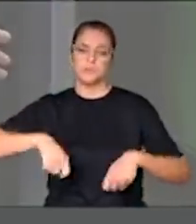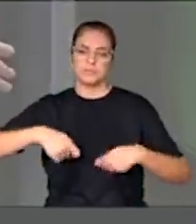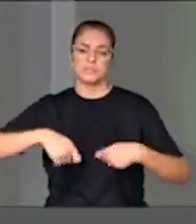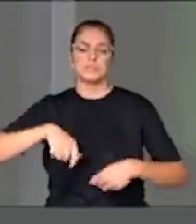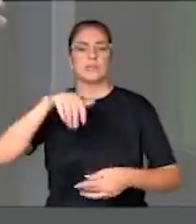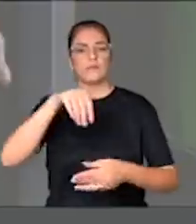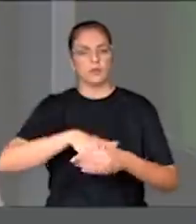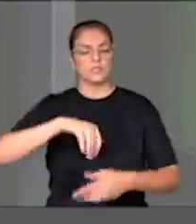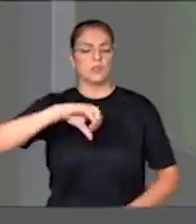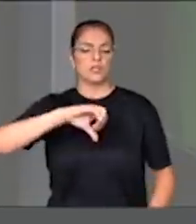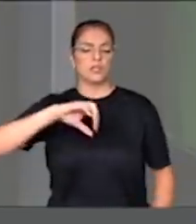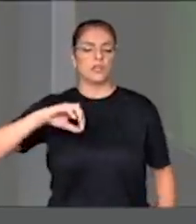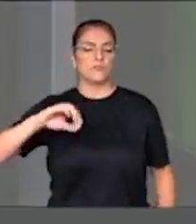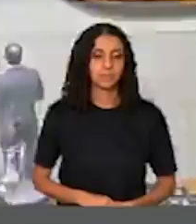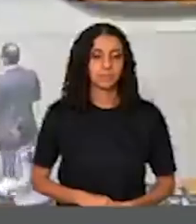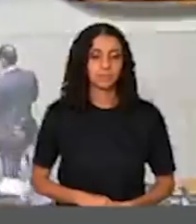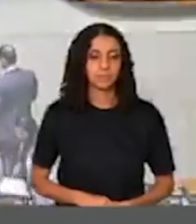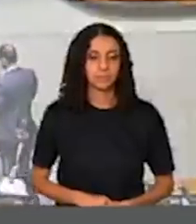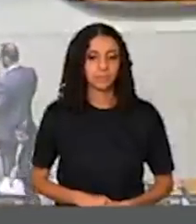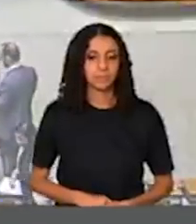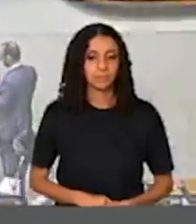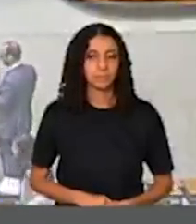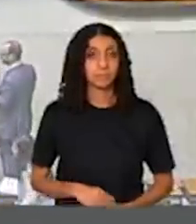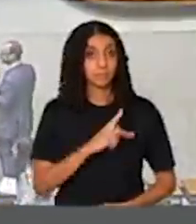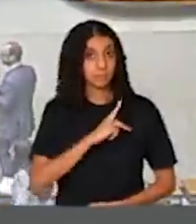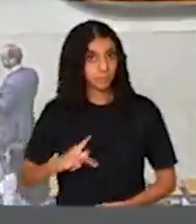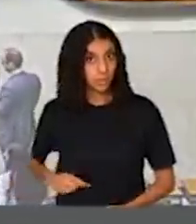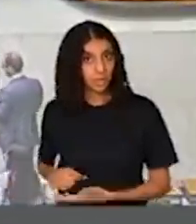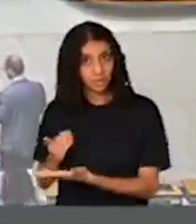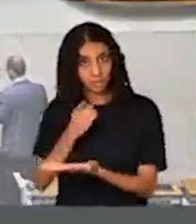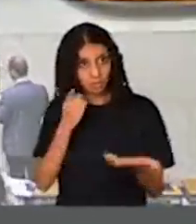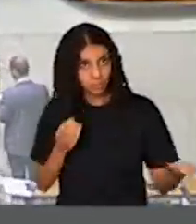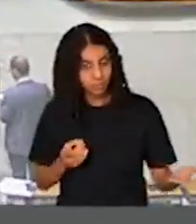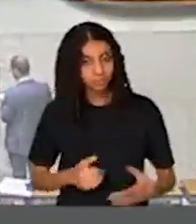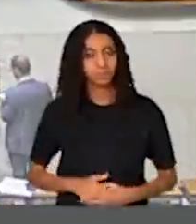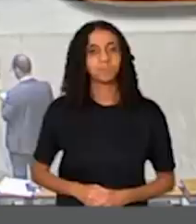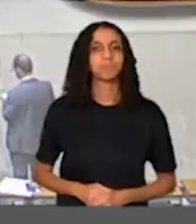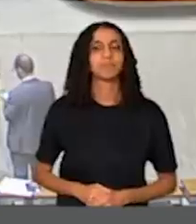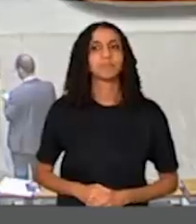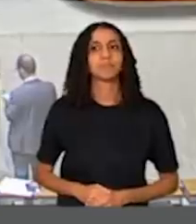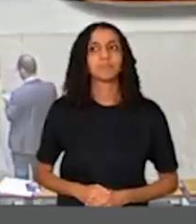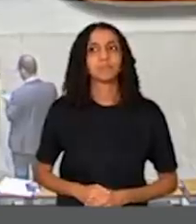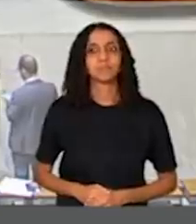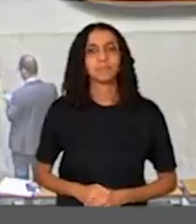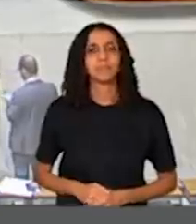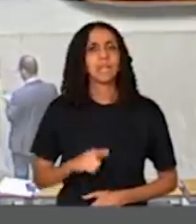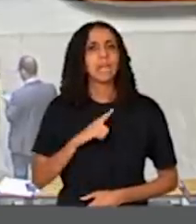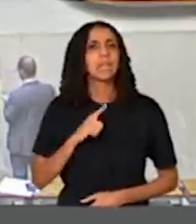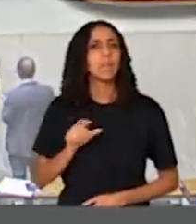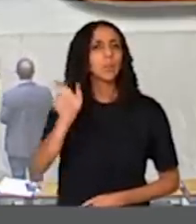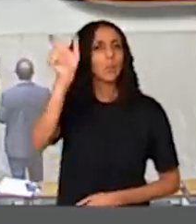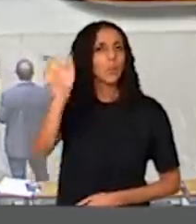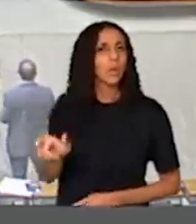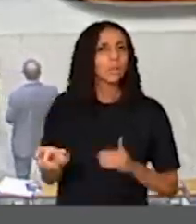depois deste afastamento do presidente senhores parlamentares certo o deputado